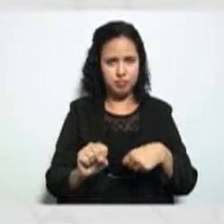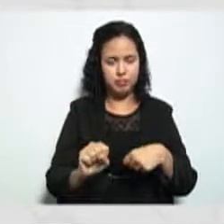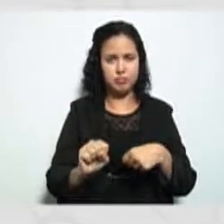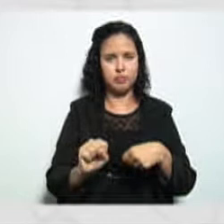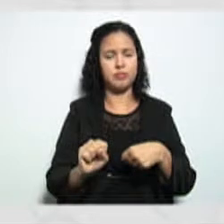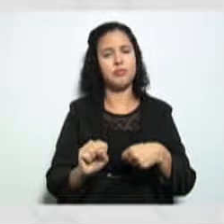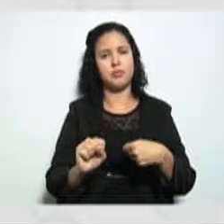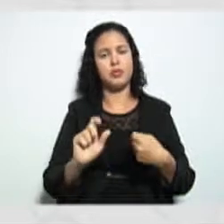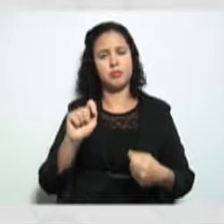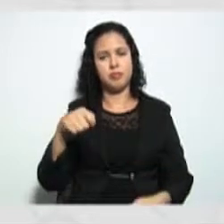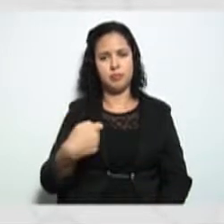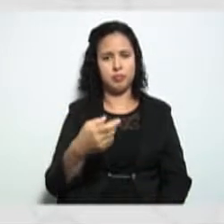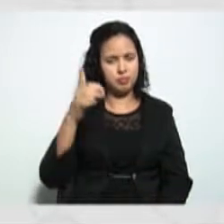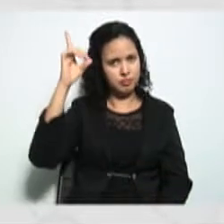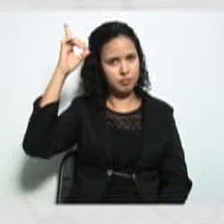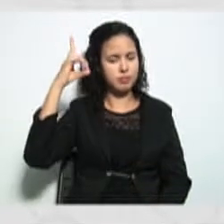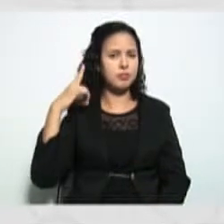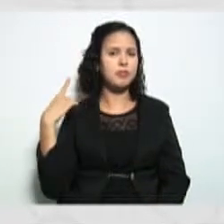nome é Denise Tontiussi.